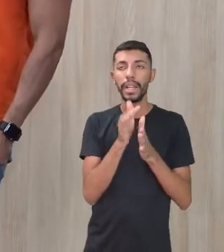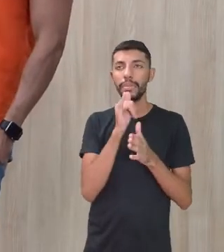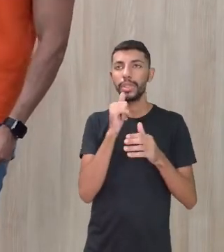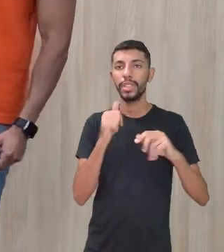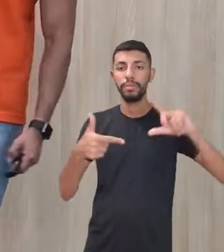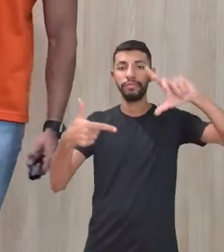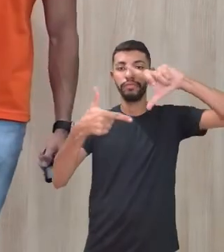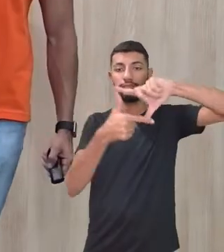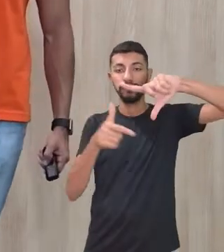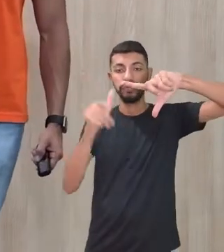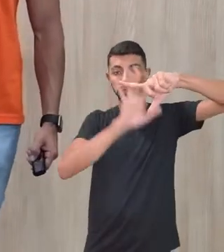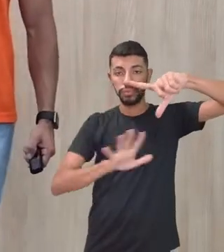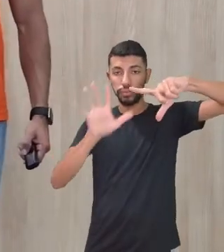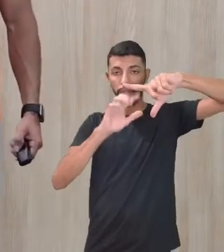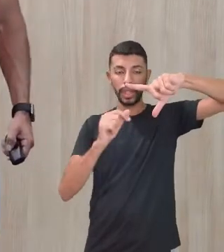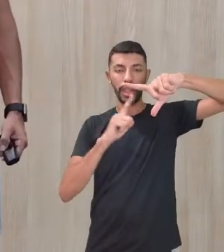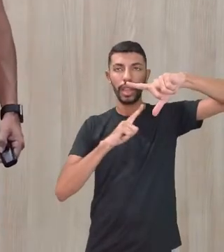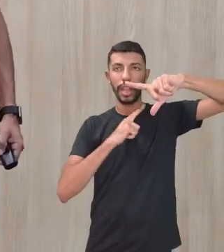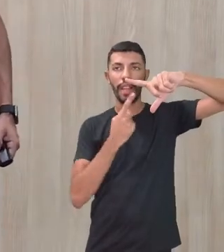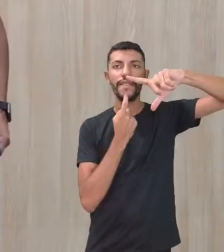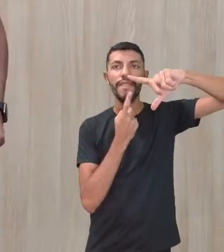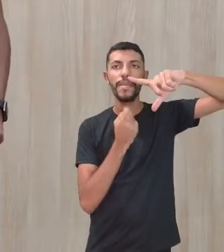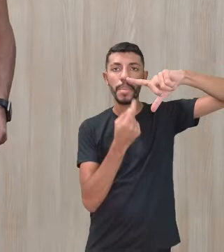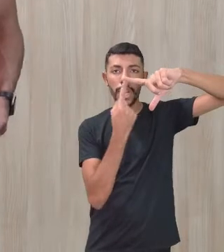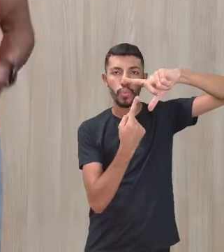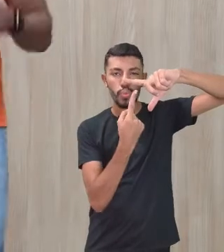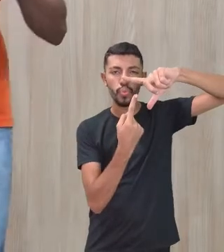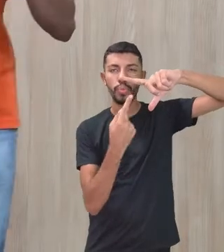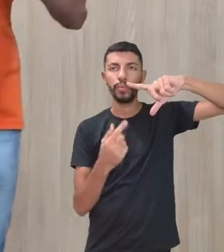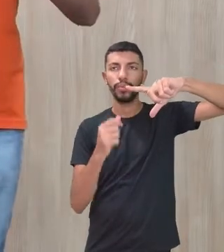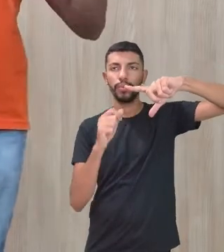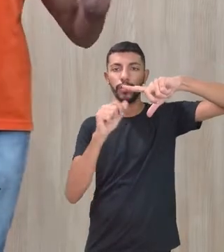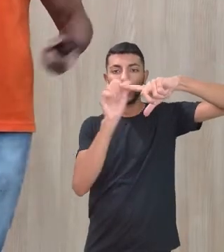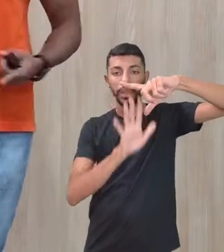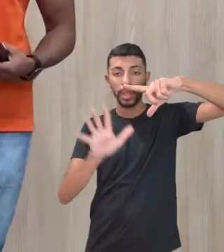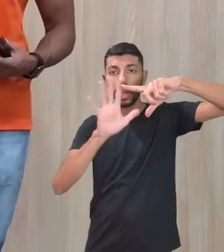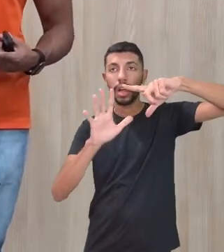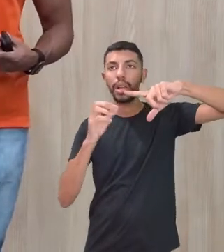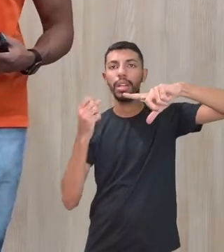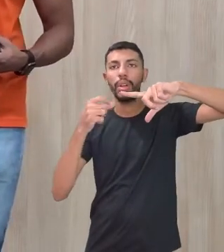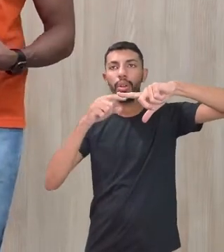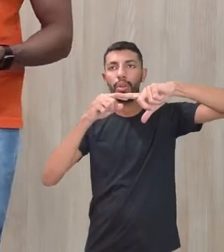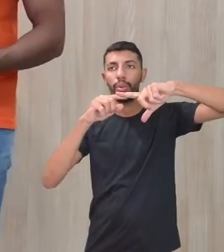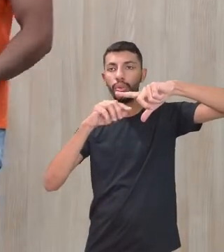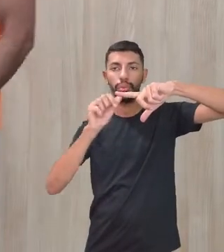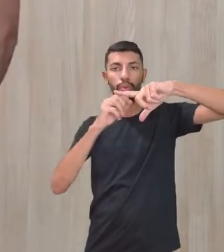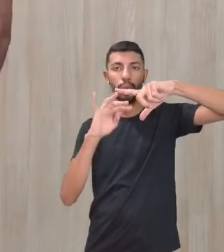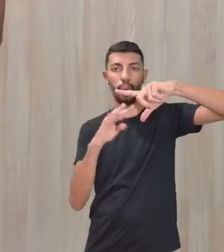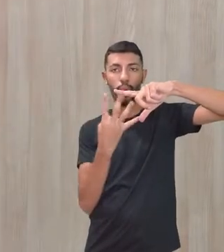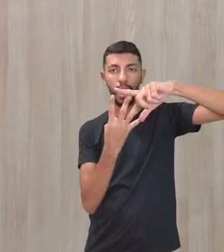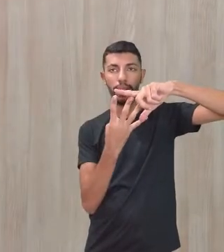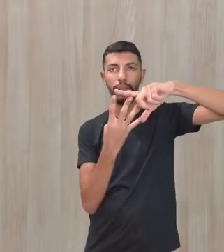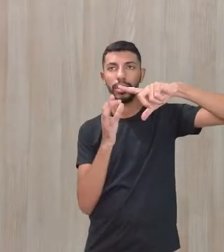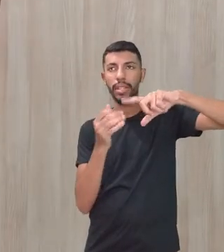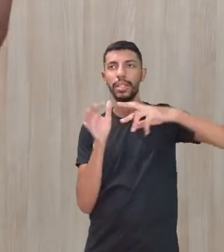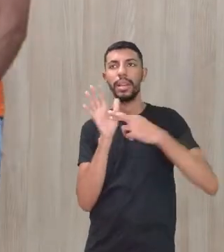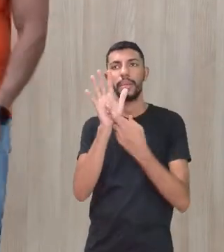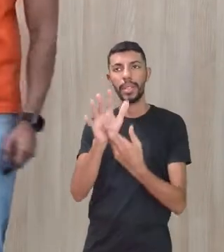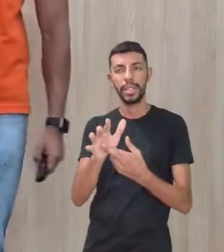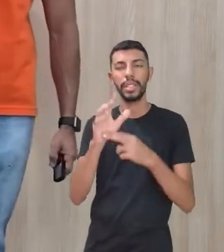ao todo. Então, eu tenho um retângulozinho vermelho num total de 4 retângulos. Representei a